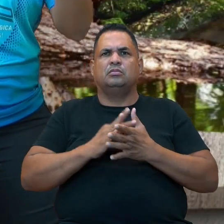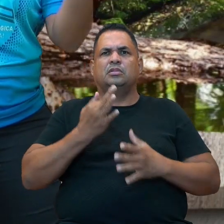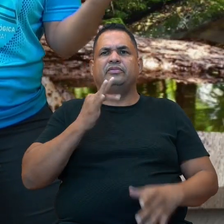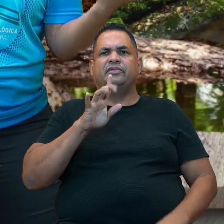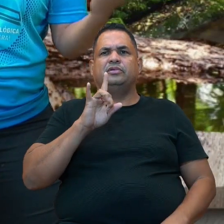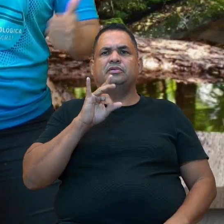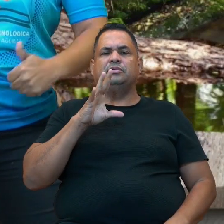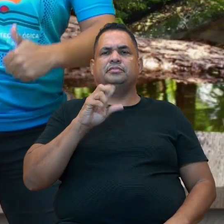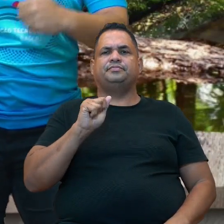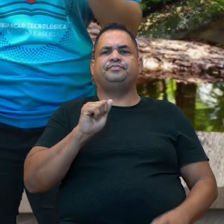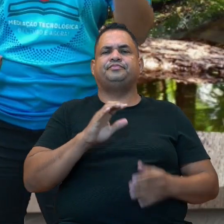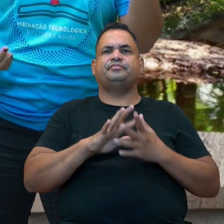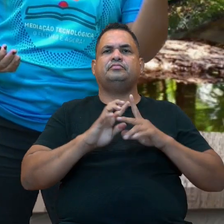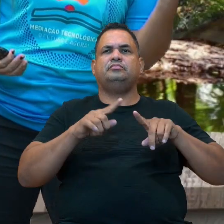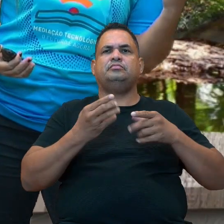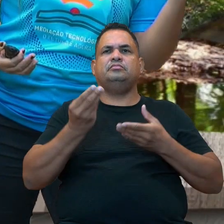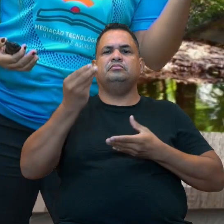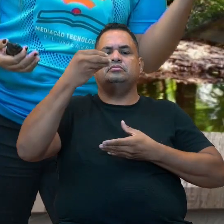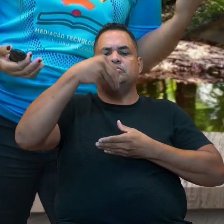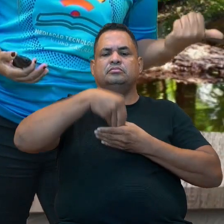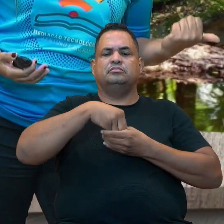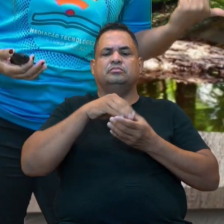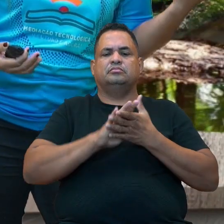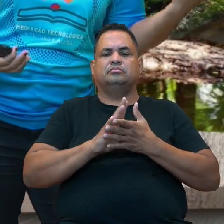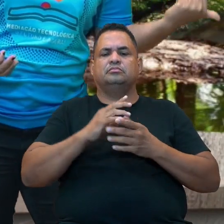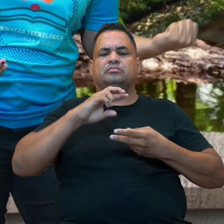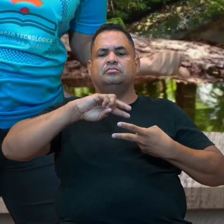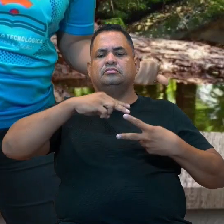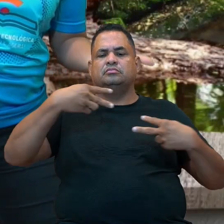mas determinada pelas informações